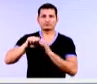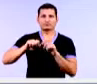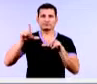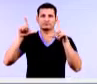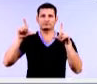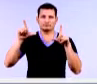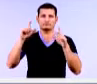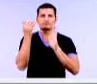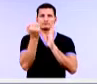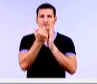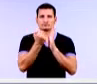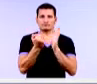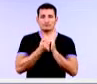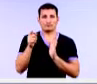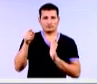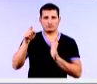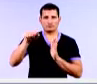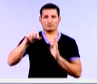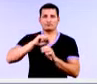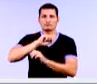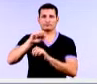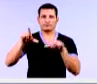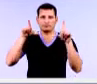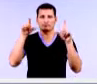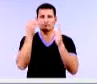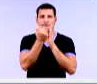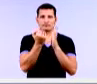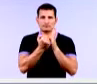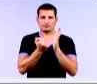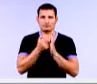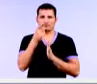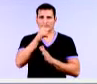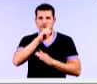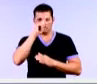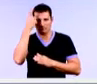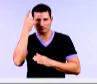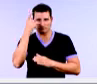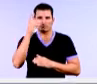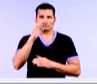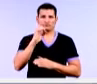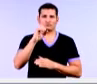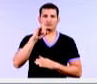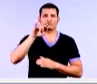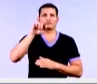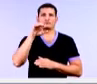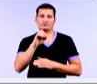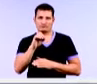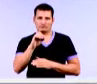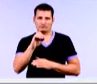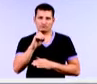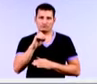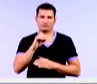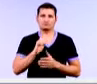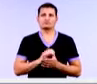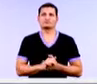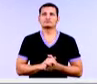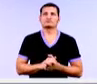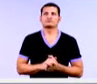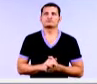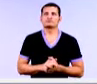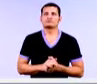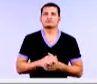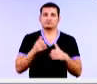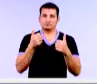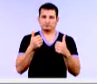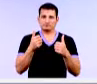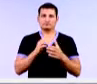vai mostrar os programas que você vai criar com o pseudocódigo rodando, trabalhando da devida forma,